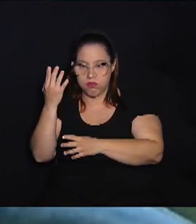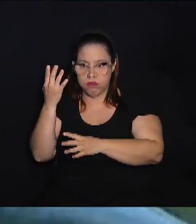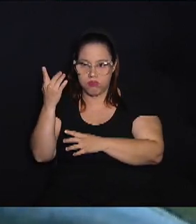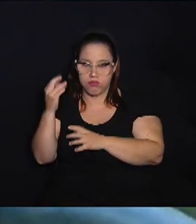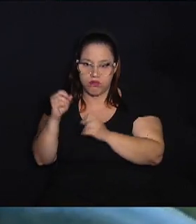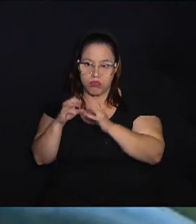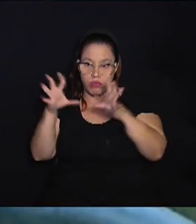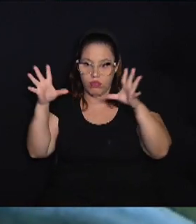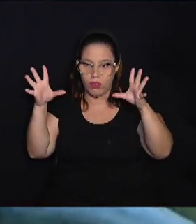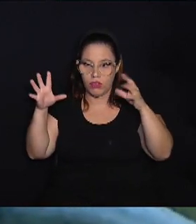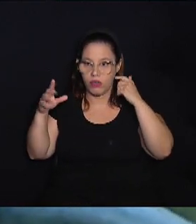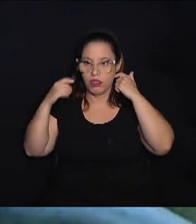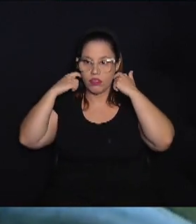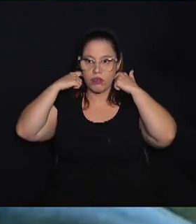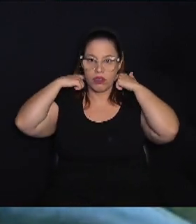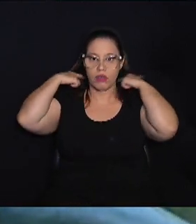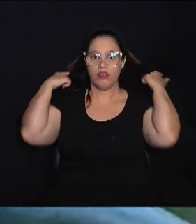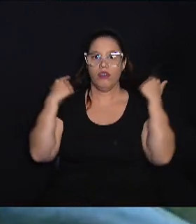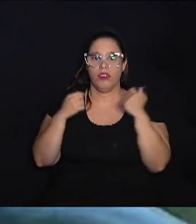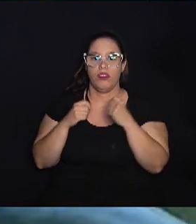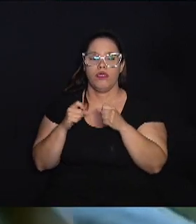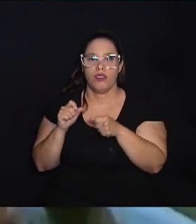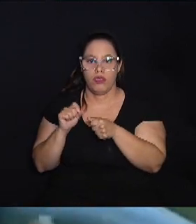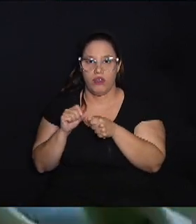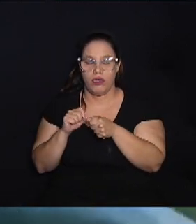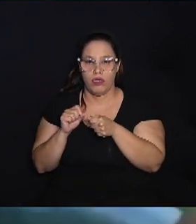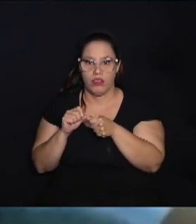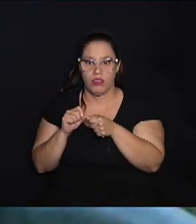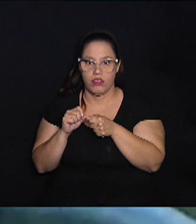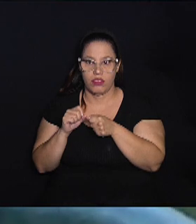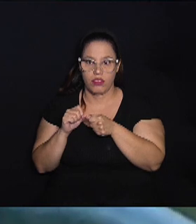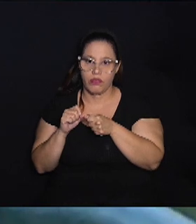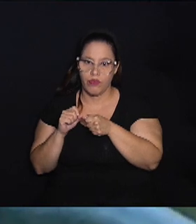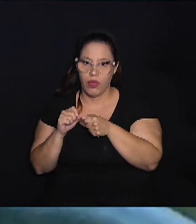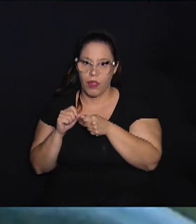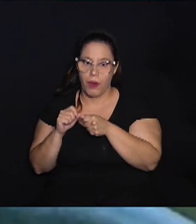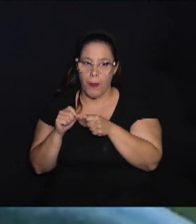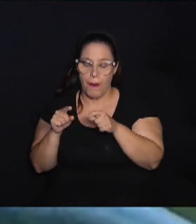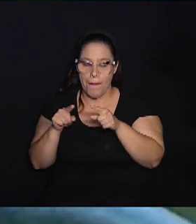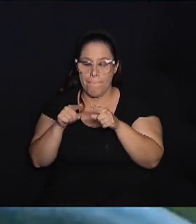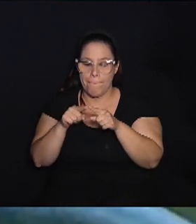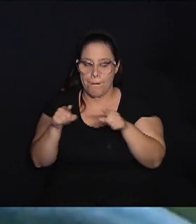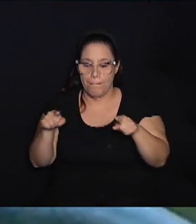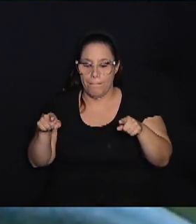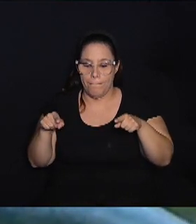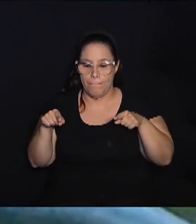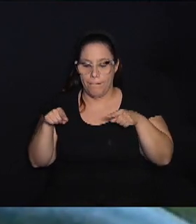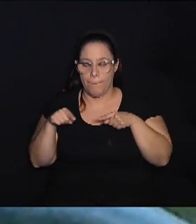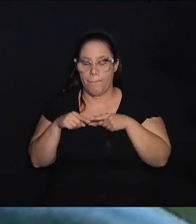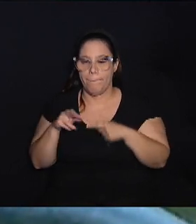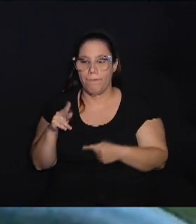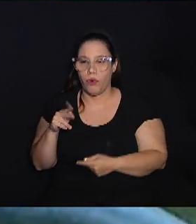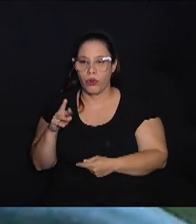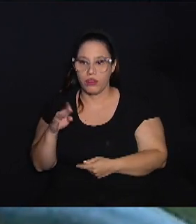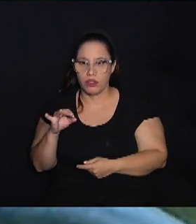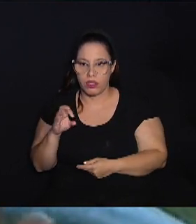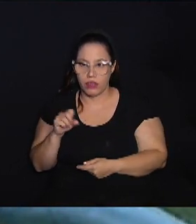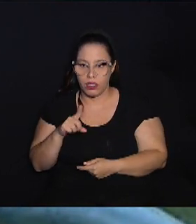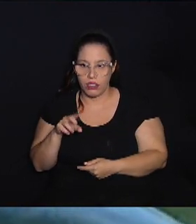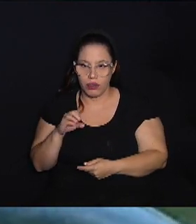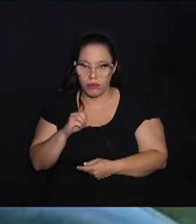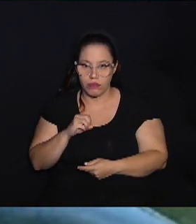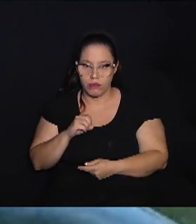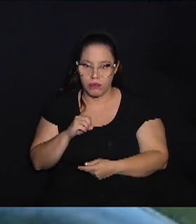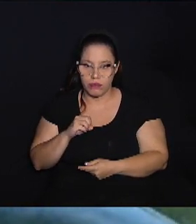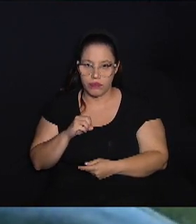material reciclável. Fizemos também a doação de um portão. Então, as doações e